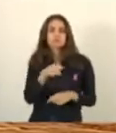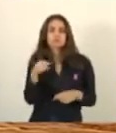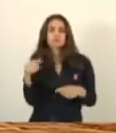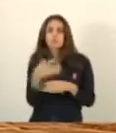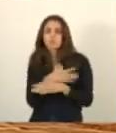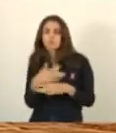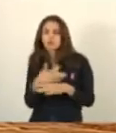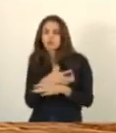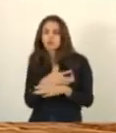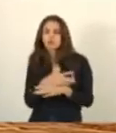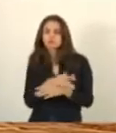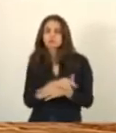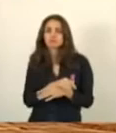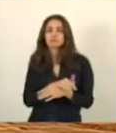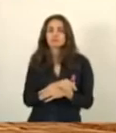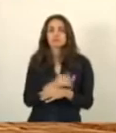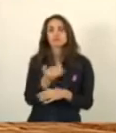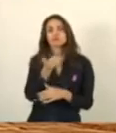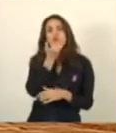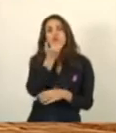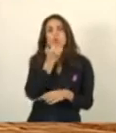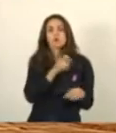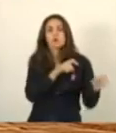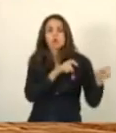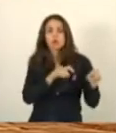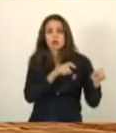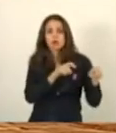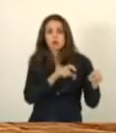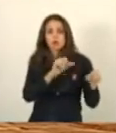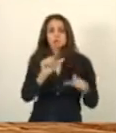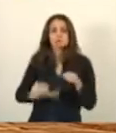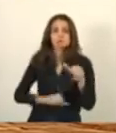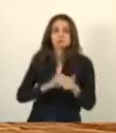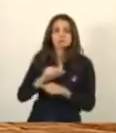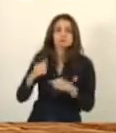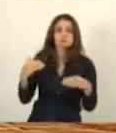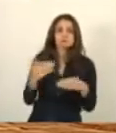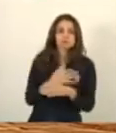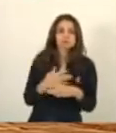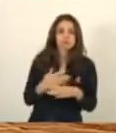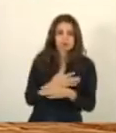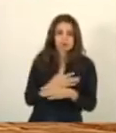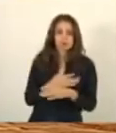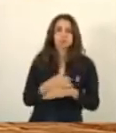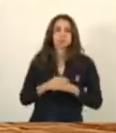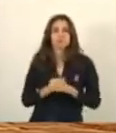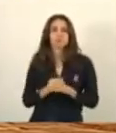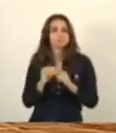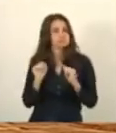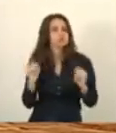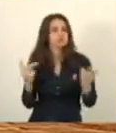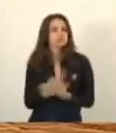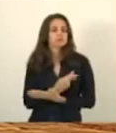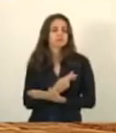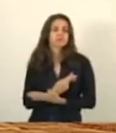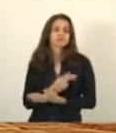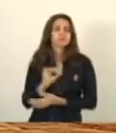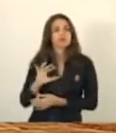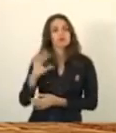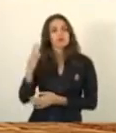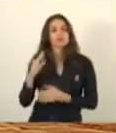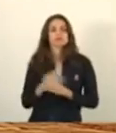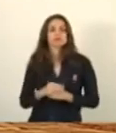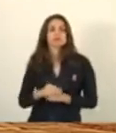urbanos, de ser rural, comunidade rural, para ser uma comunidade urbana. E